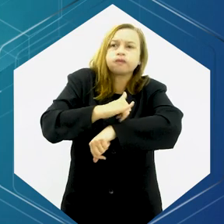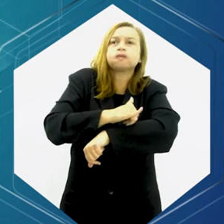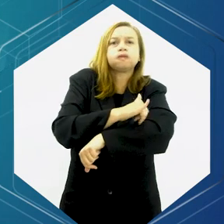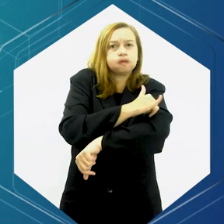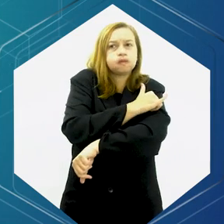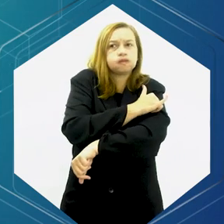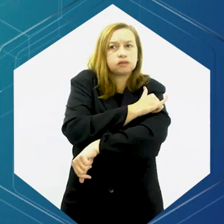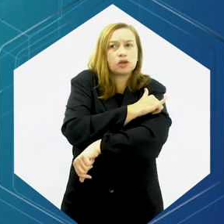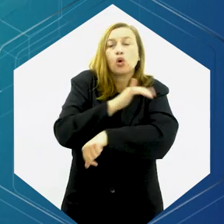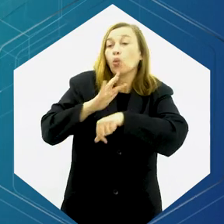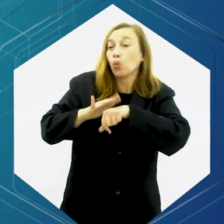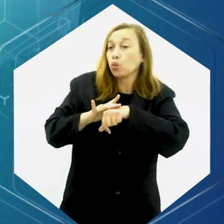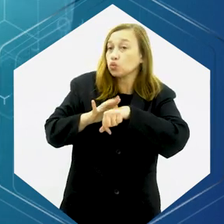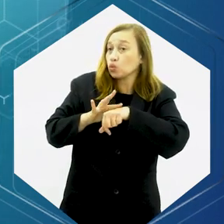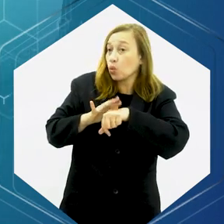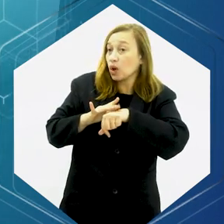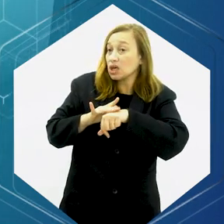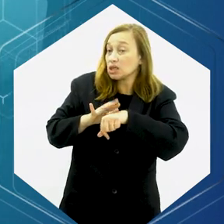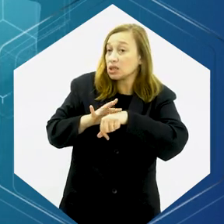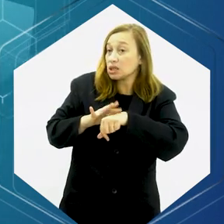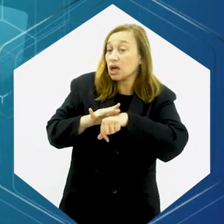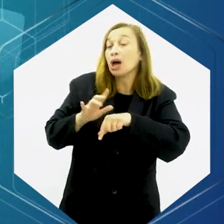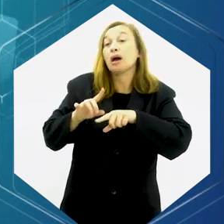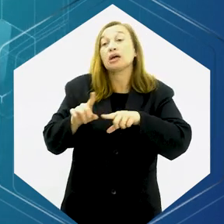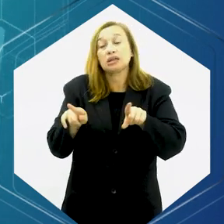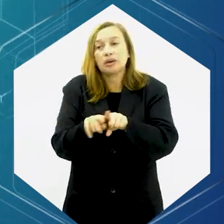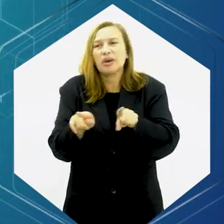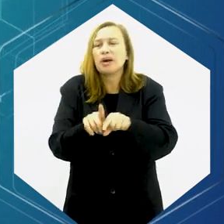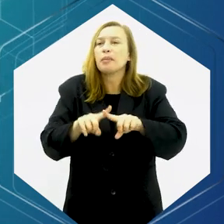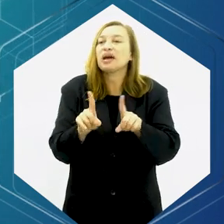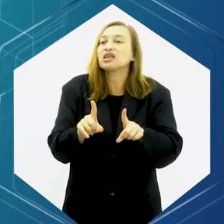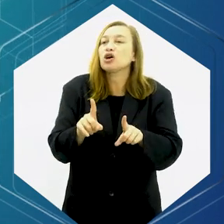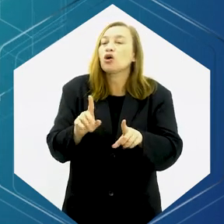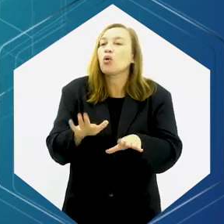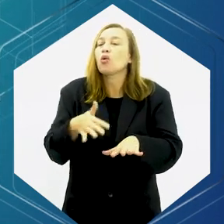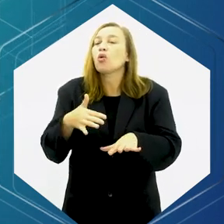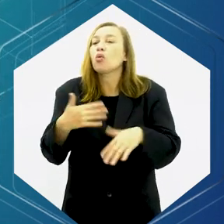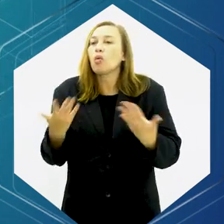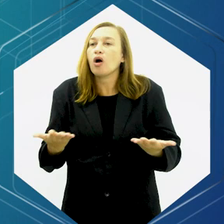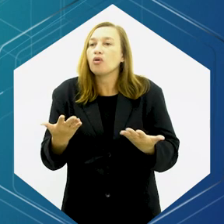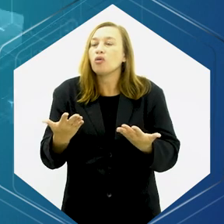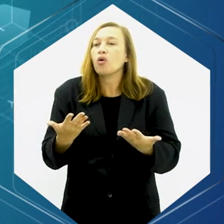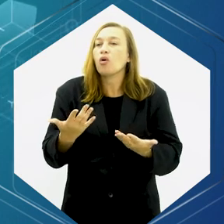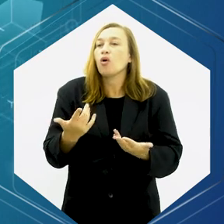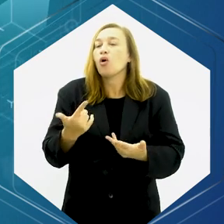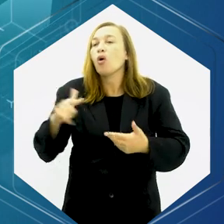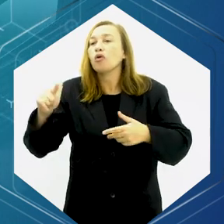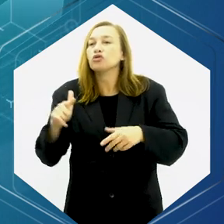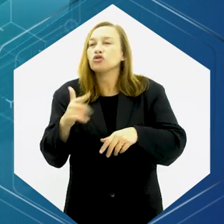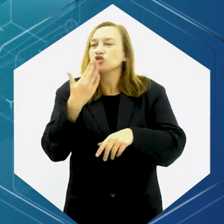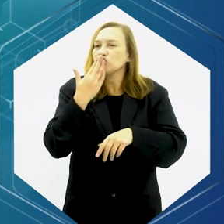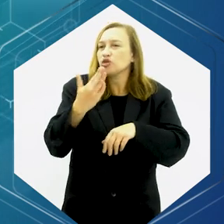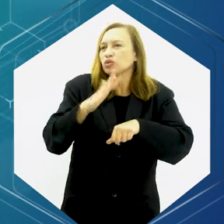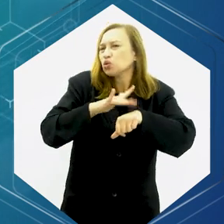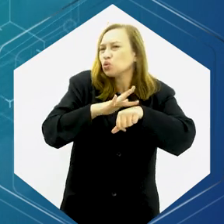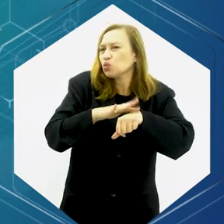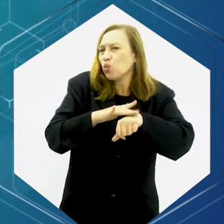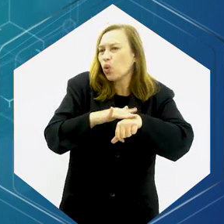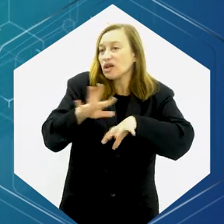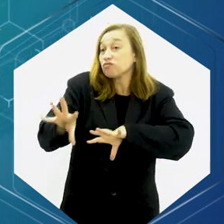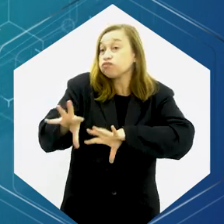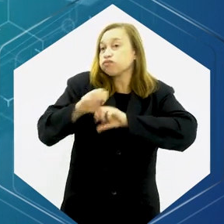obesidade é tratada com uma doença como uma doença também Mas quais as outras doenças né que essas crianças estão mais propensas a terem